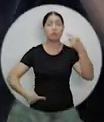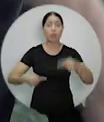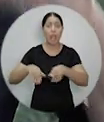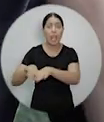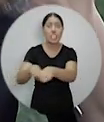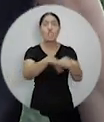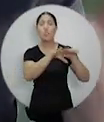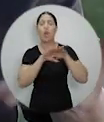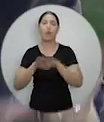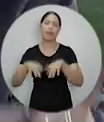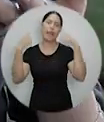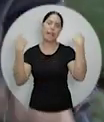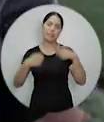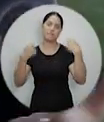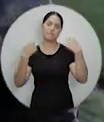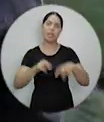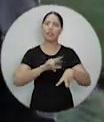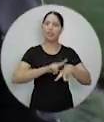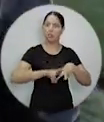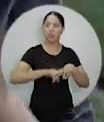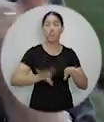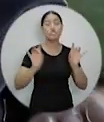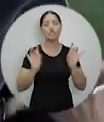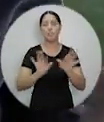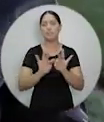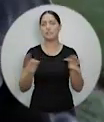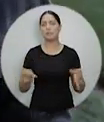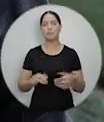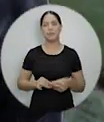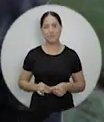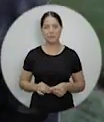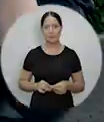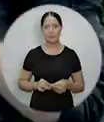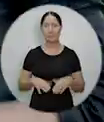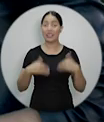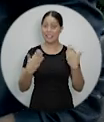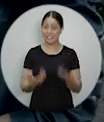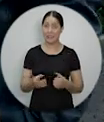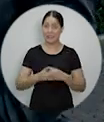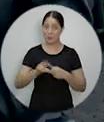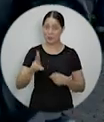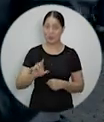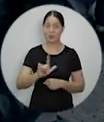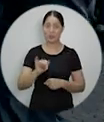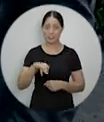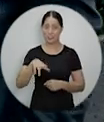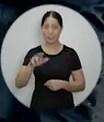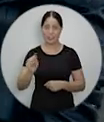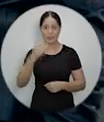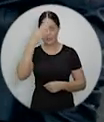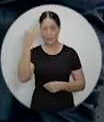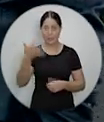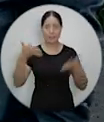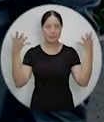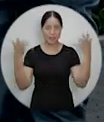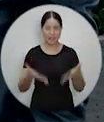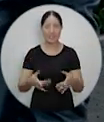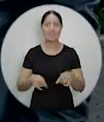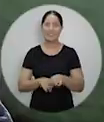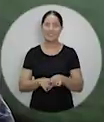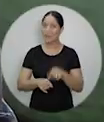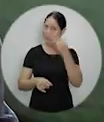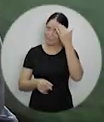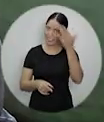uma igualdade entre os gêneros. É só isso que nós queremos. Então, doutora Luciana, muito obrigada mais uma vez por participar com a